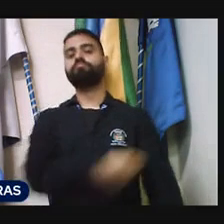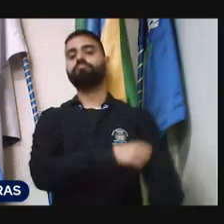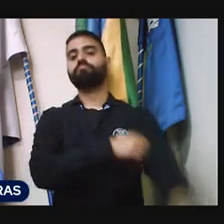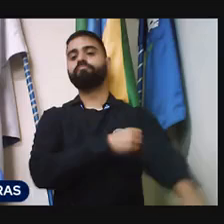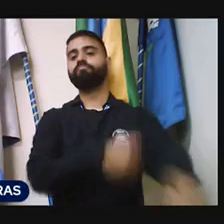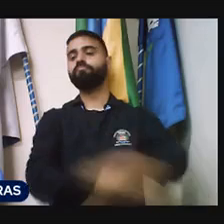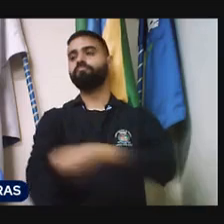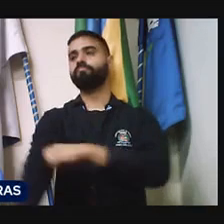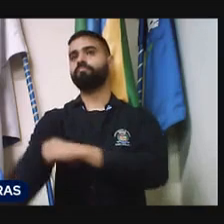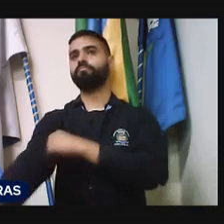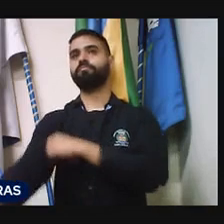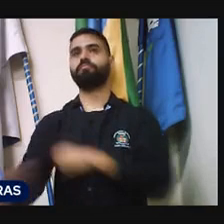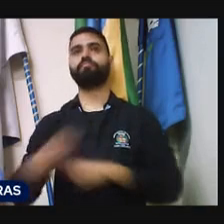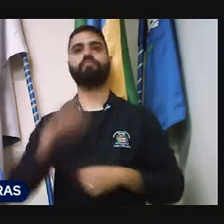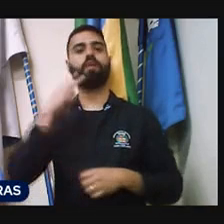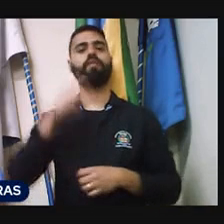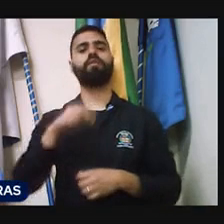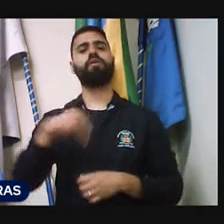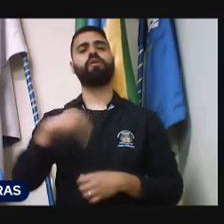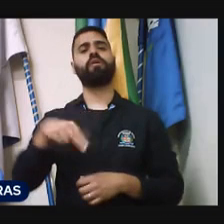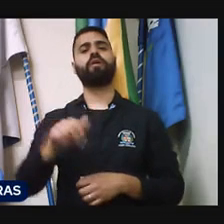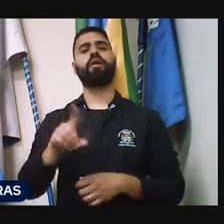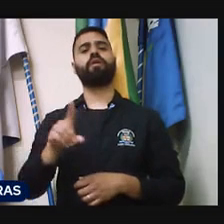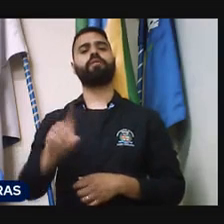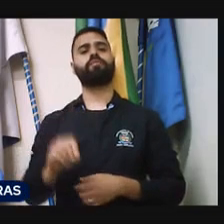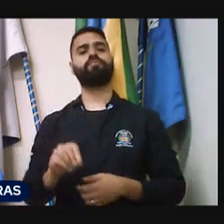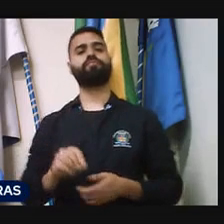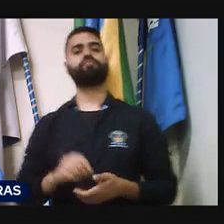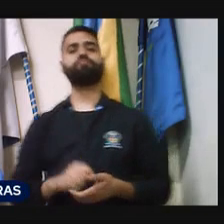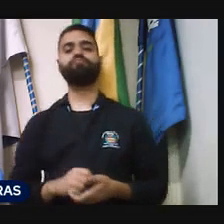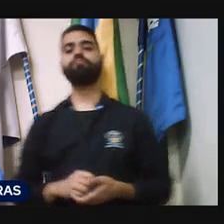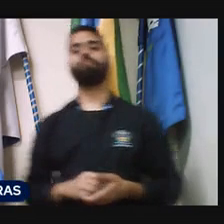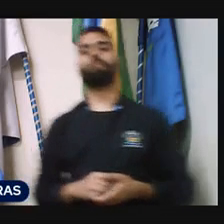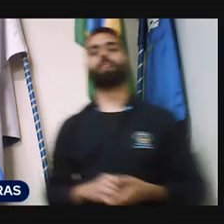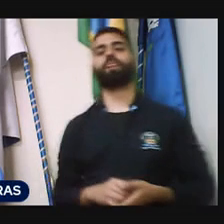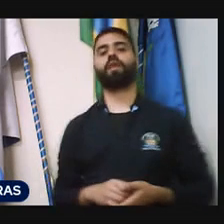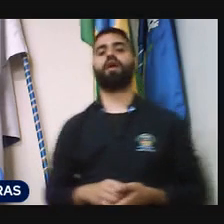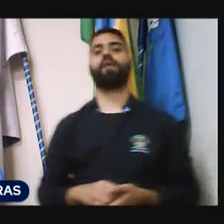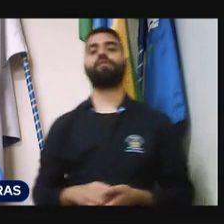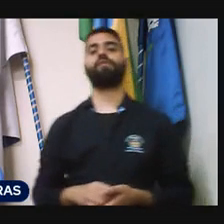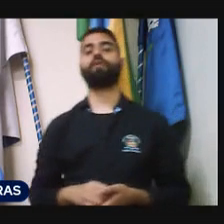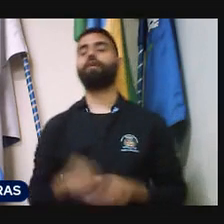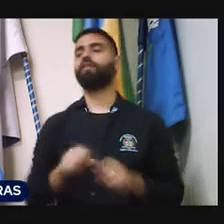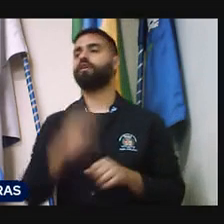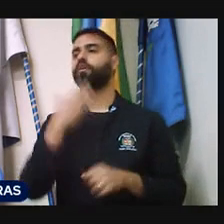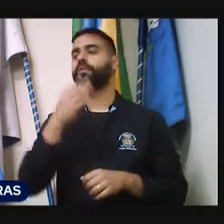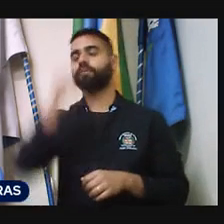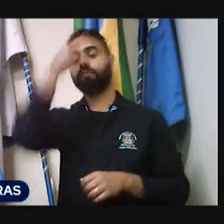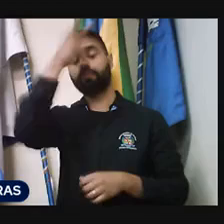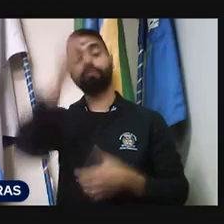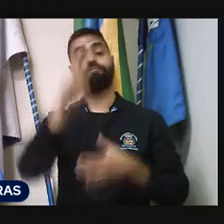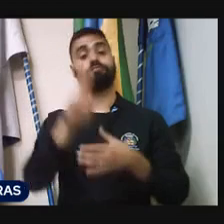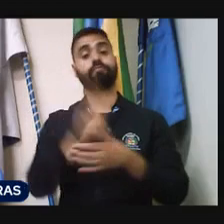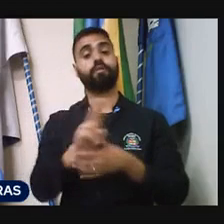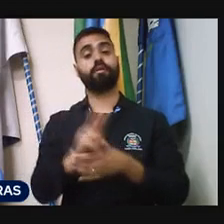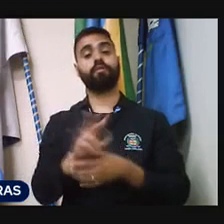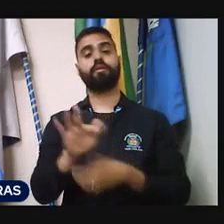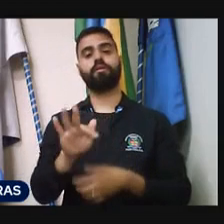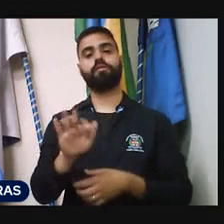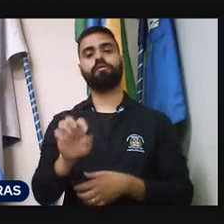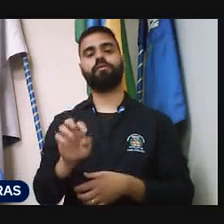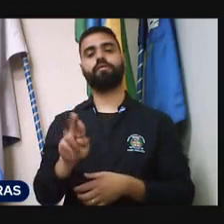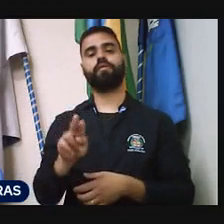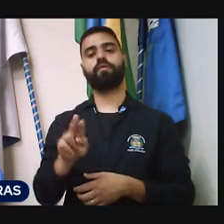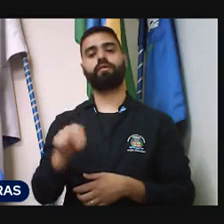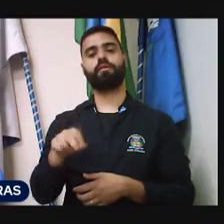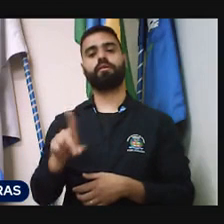o vereador José Reinaldo aos base nos atribuições vem na forma regimental solicitaram ao Prefeito Municipal São